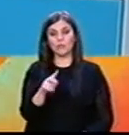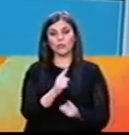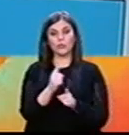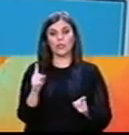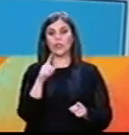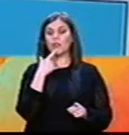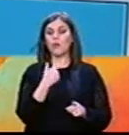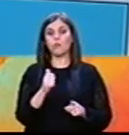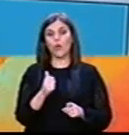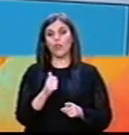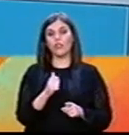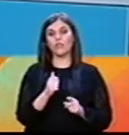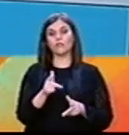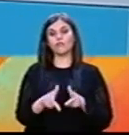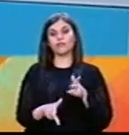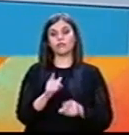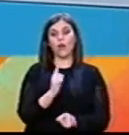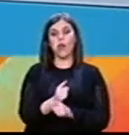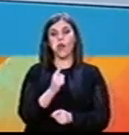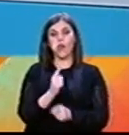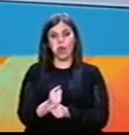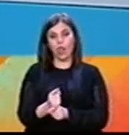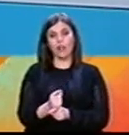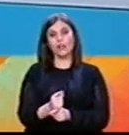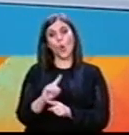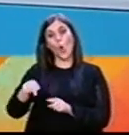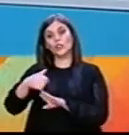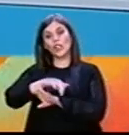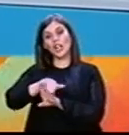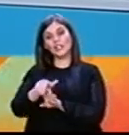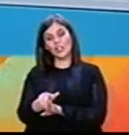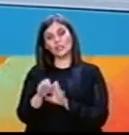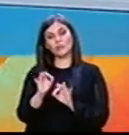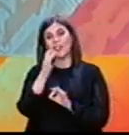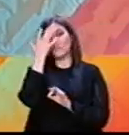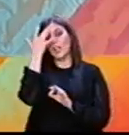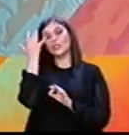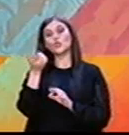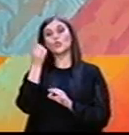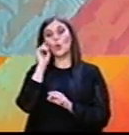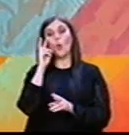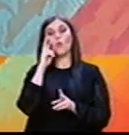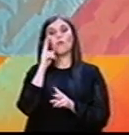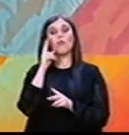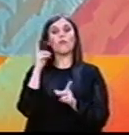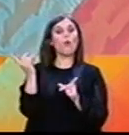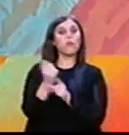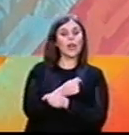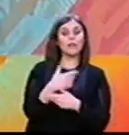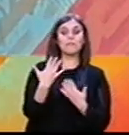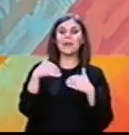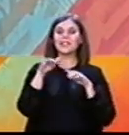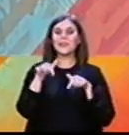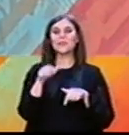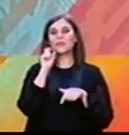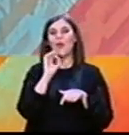ser na mesma fábrica produzidos outro tipo de rissóis. Portanto, não é muito fácil de encontrar. E hoje eu acho que podemos dar aqui